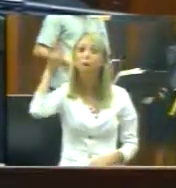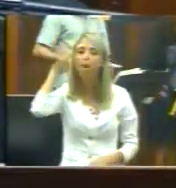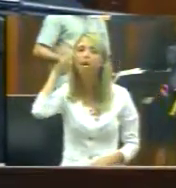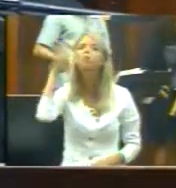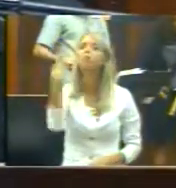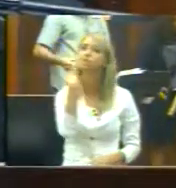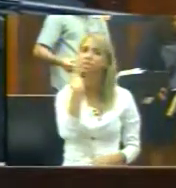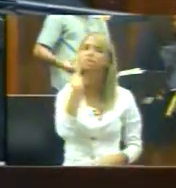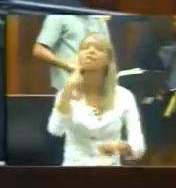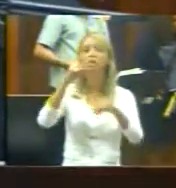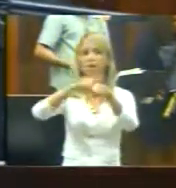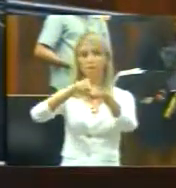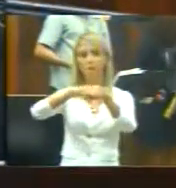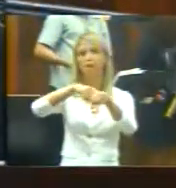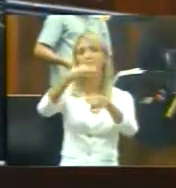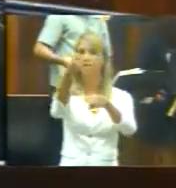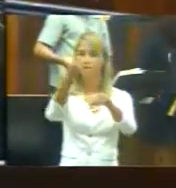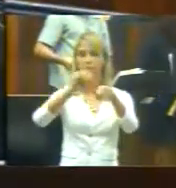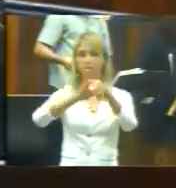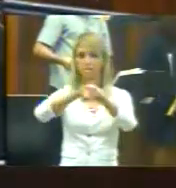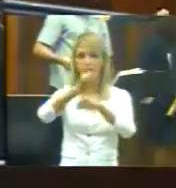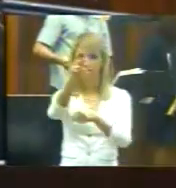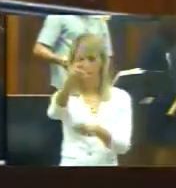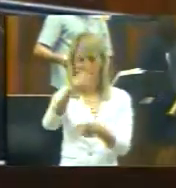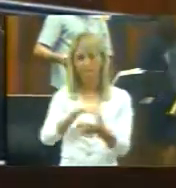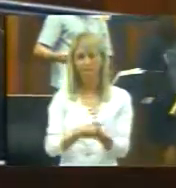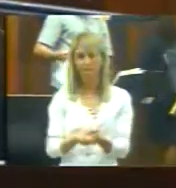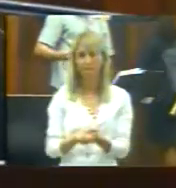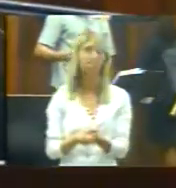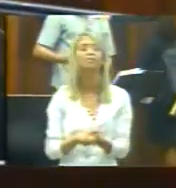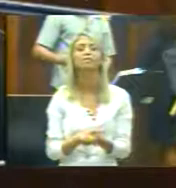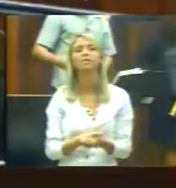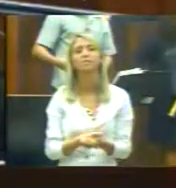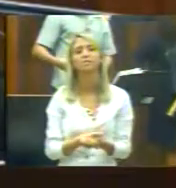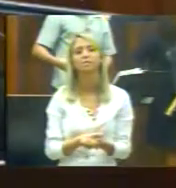às 6 horas. E é isso, maestro.